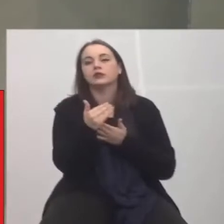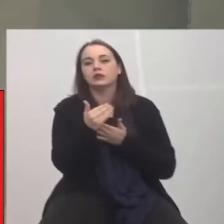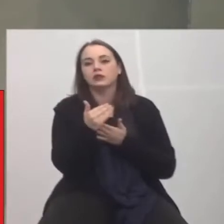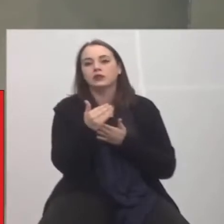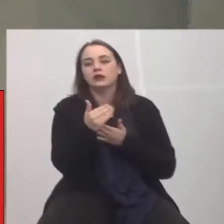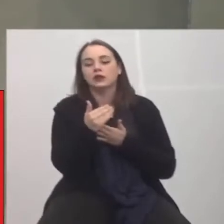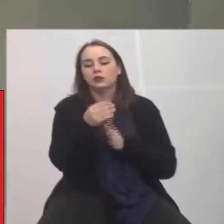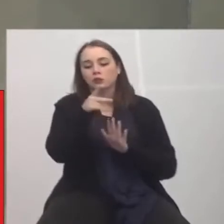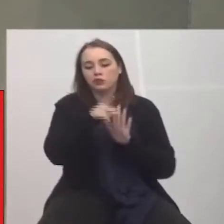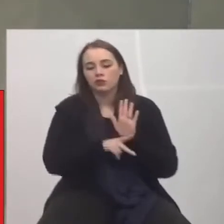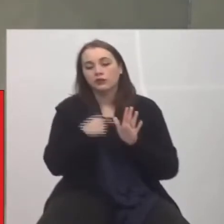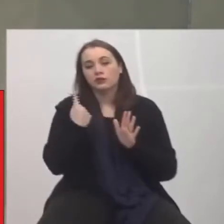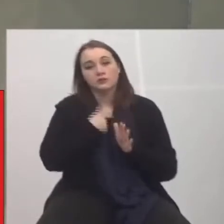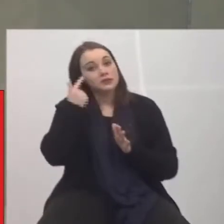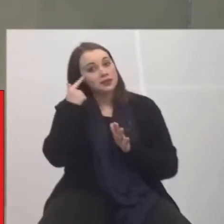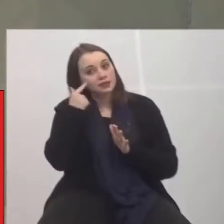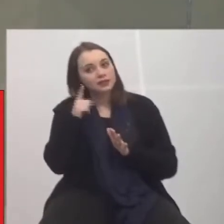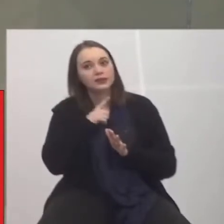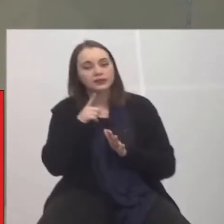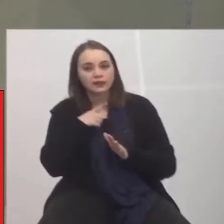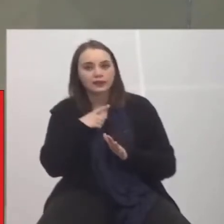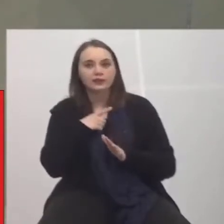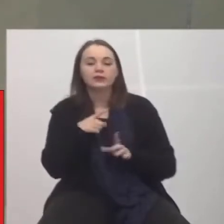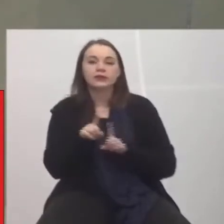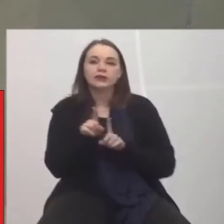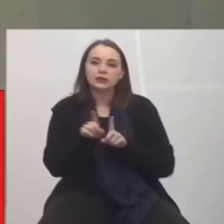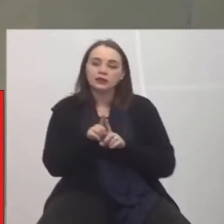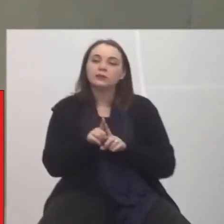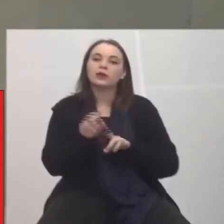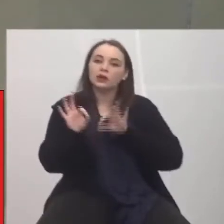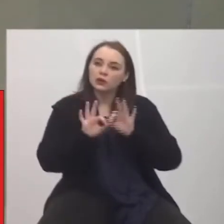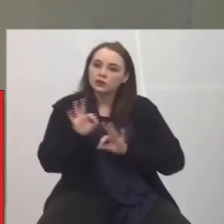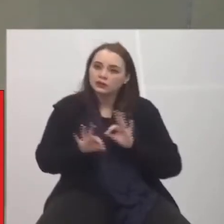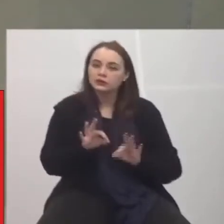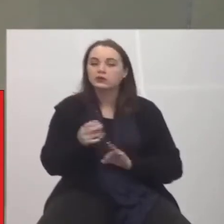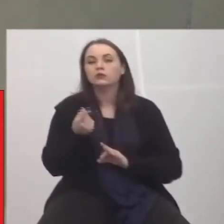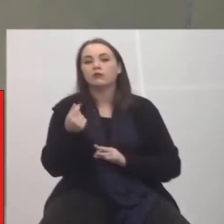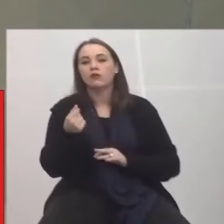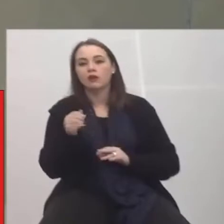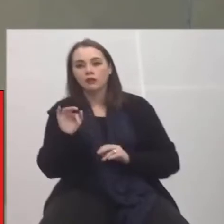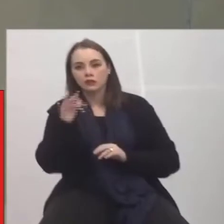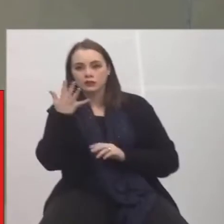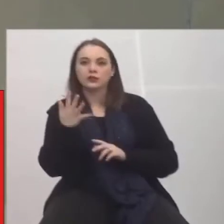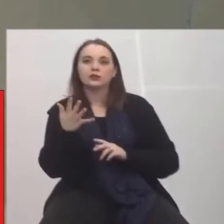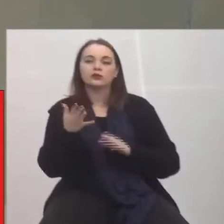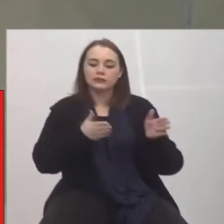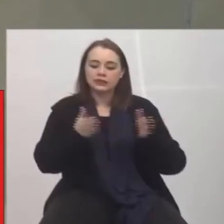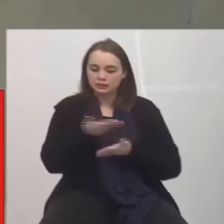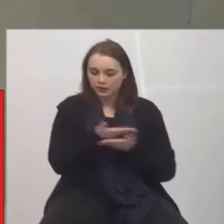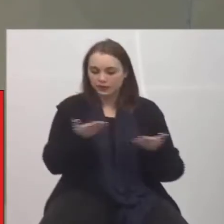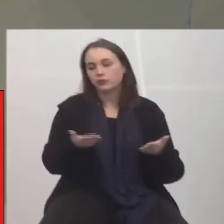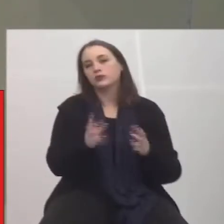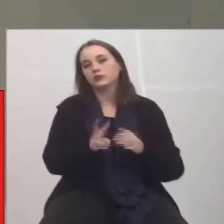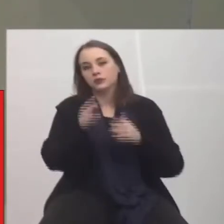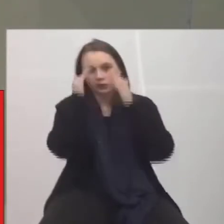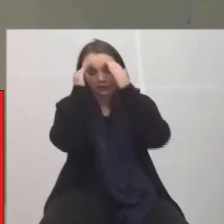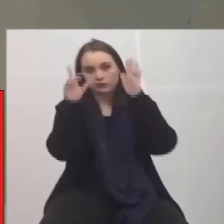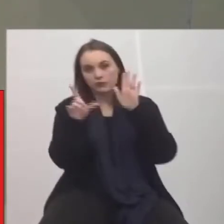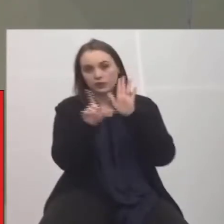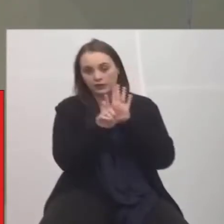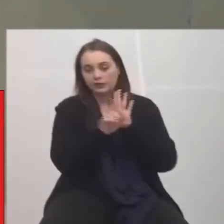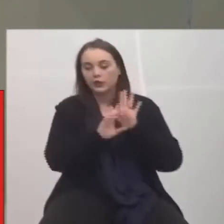suplementada de remanejamentos ocorridos ao longo do período nos termos da legislação vigente. E todos